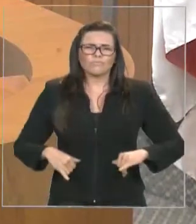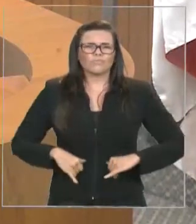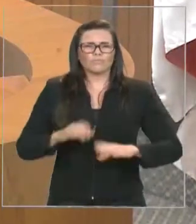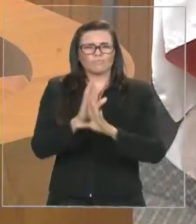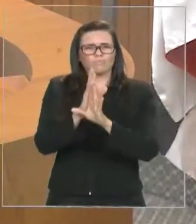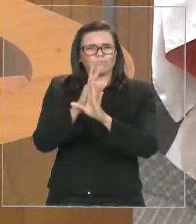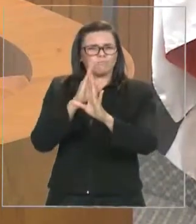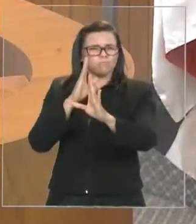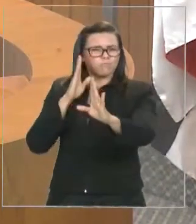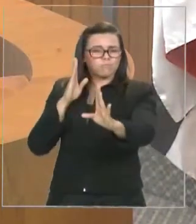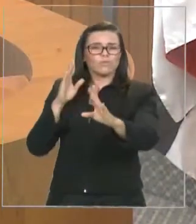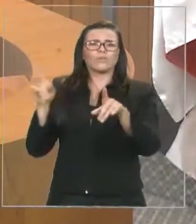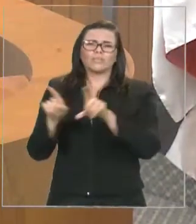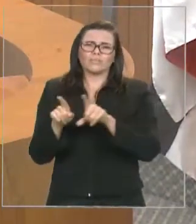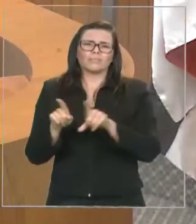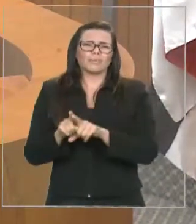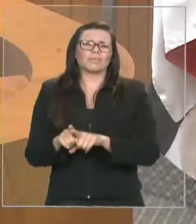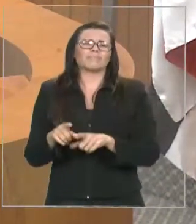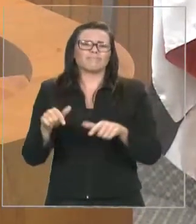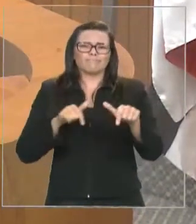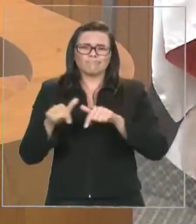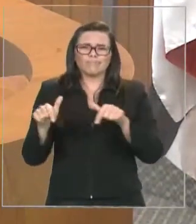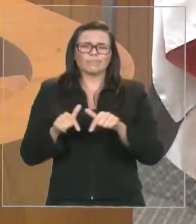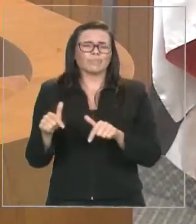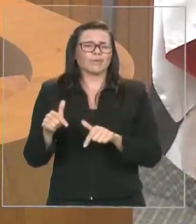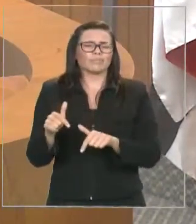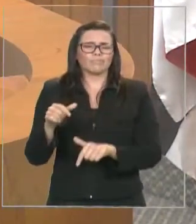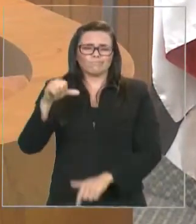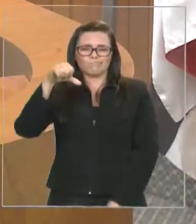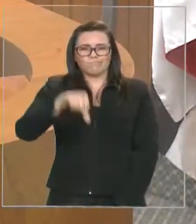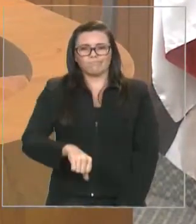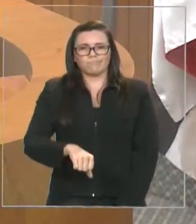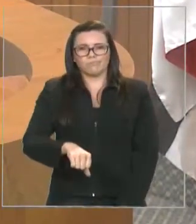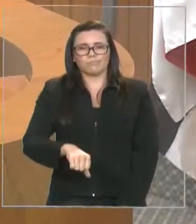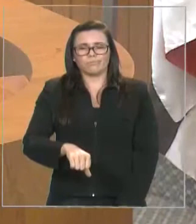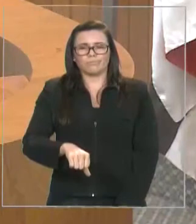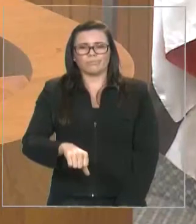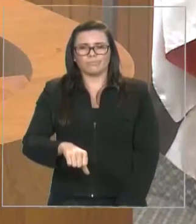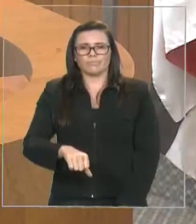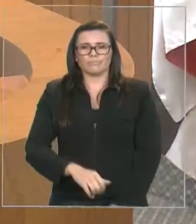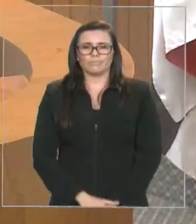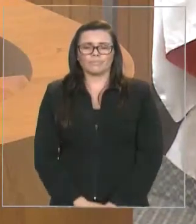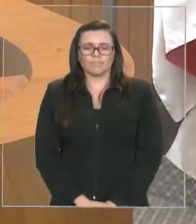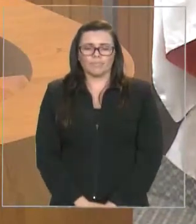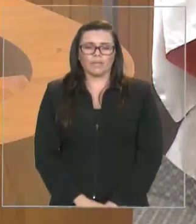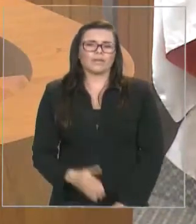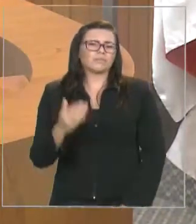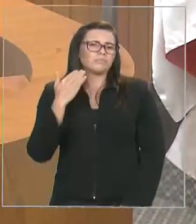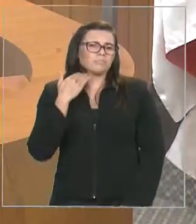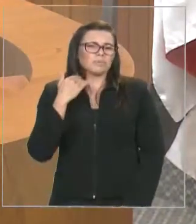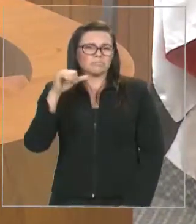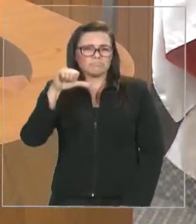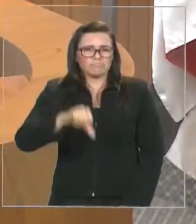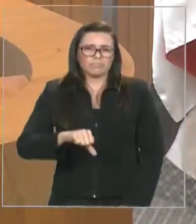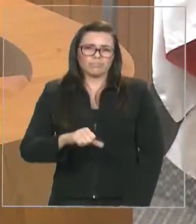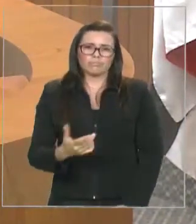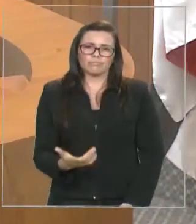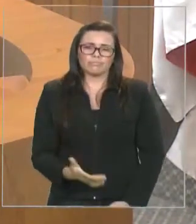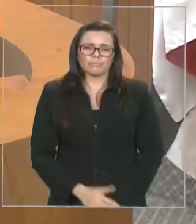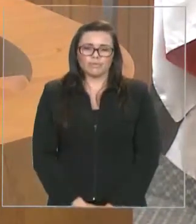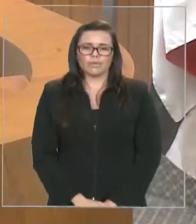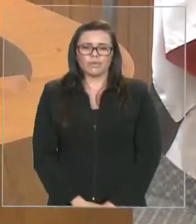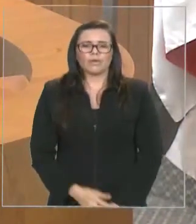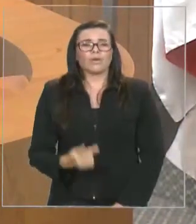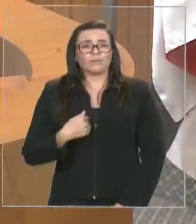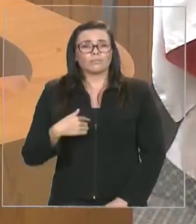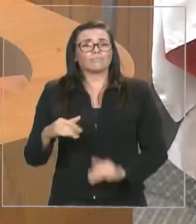isso que eu quero dizer para a população de Açailândia hoje, que além de nós procurarmos a superintendência dos